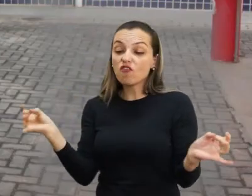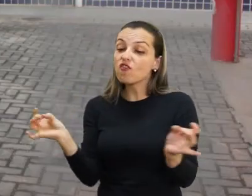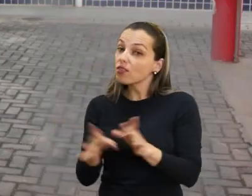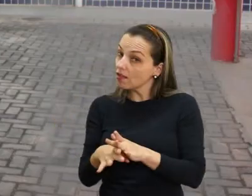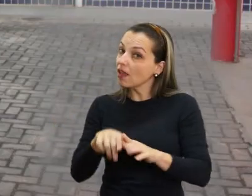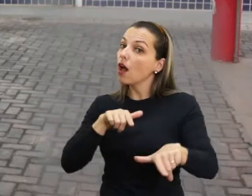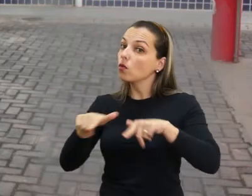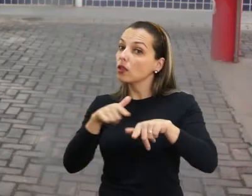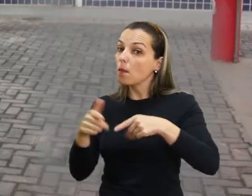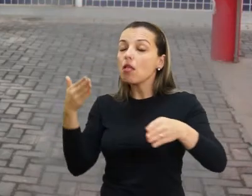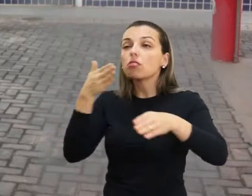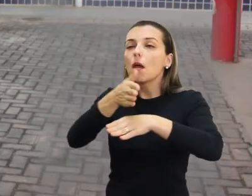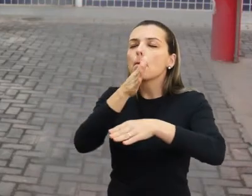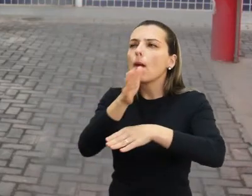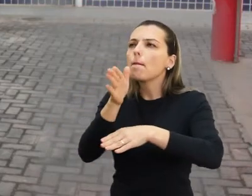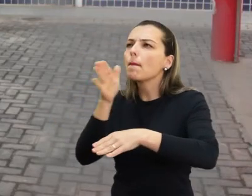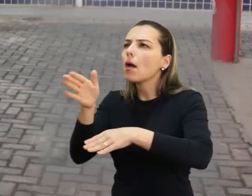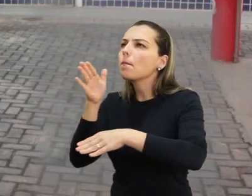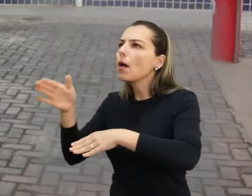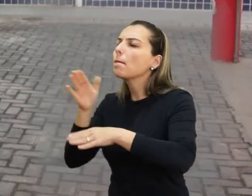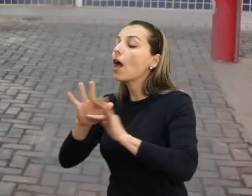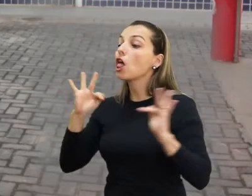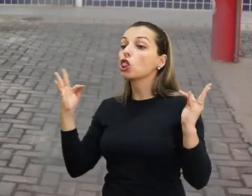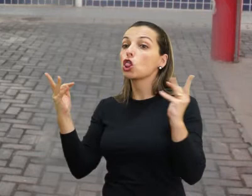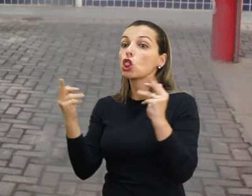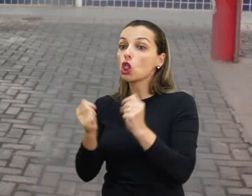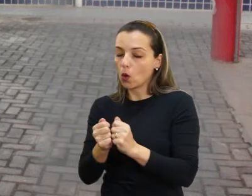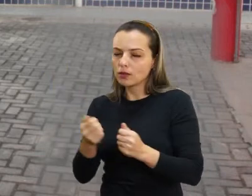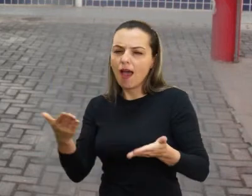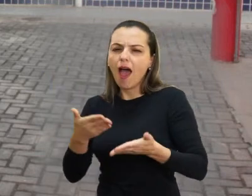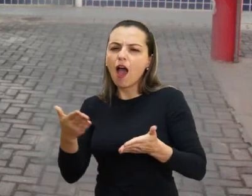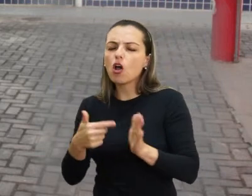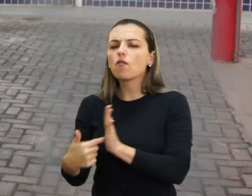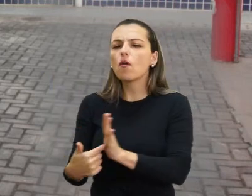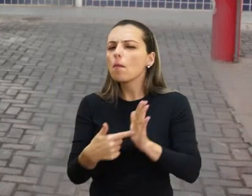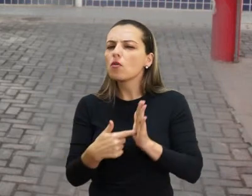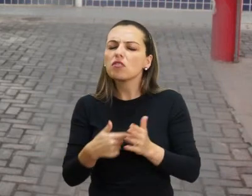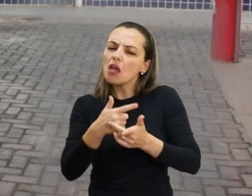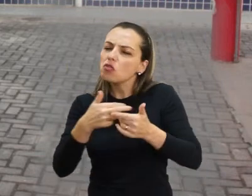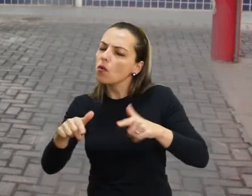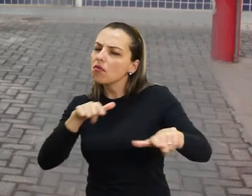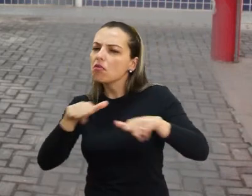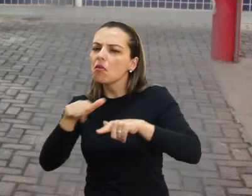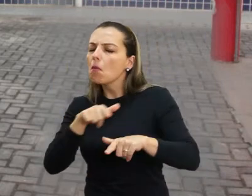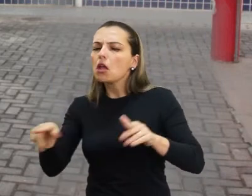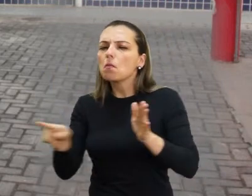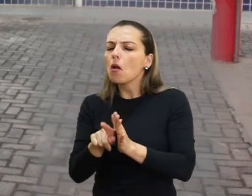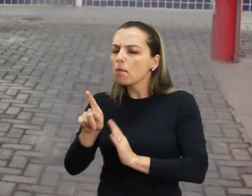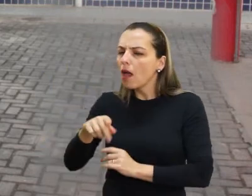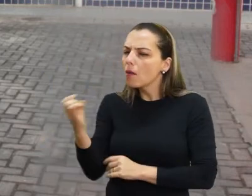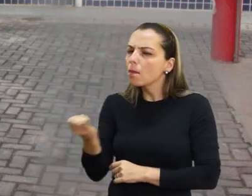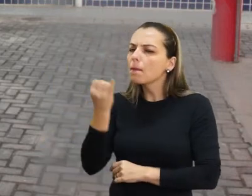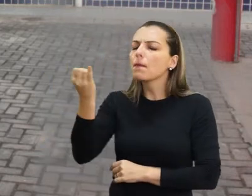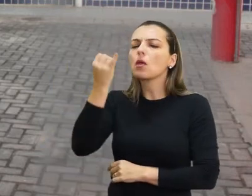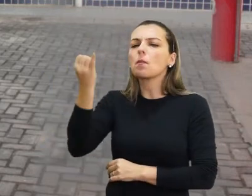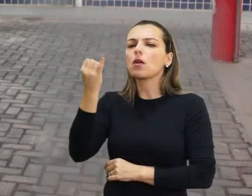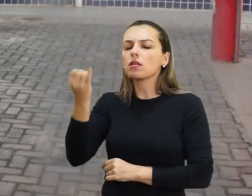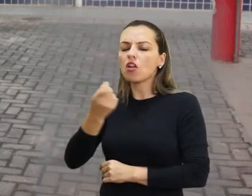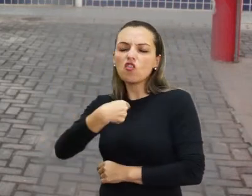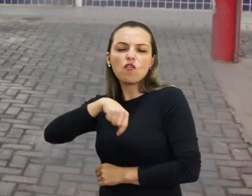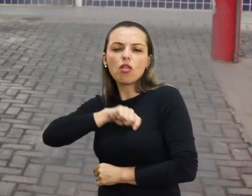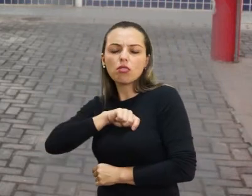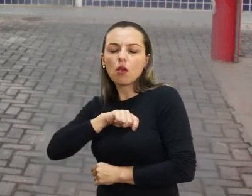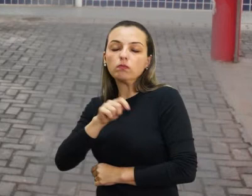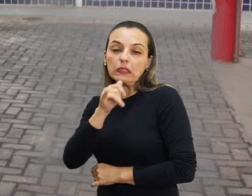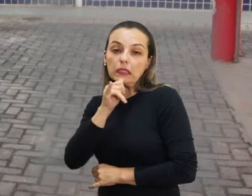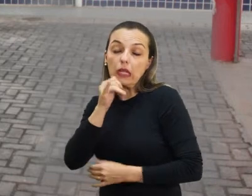em todas as escolas. Vamos tentar fazer isso. Então nós até separamos alguma aqui de coisas que nós fizemos e que foram muito importantes para essa fiscalização.